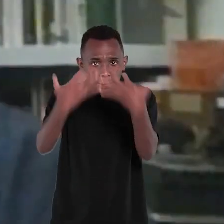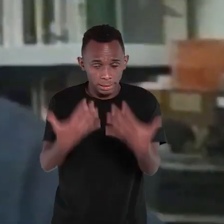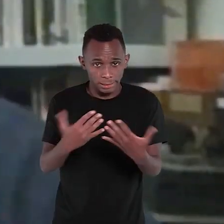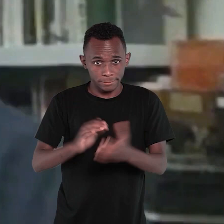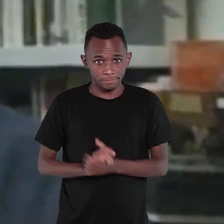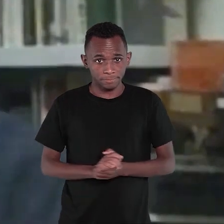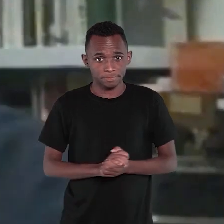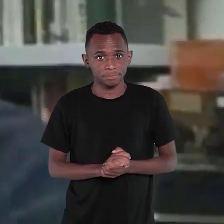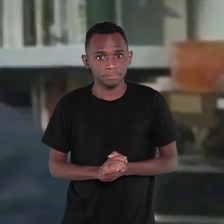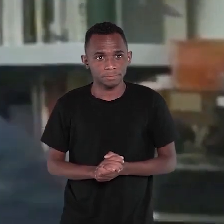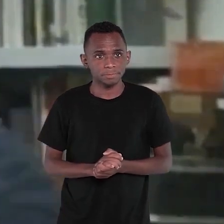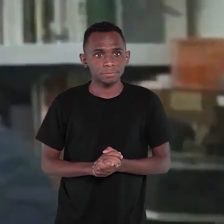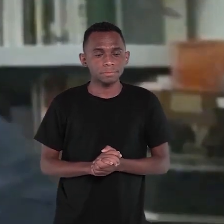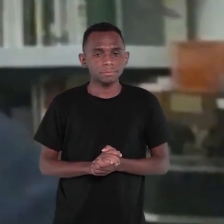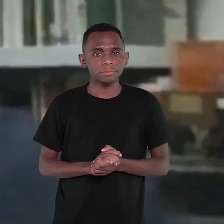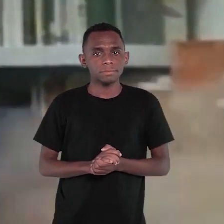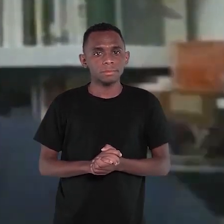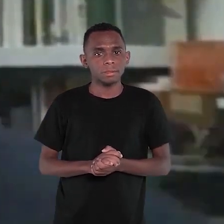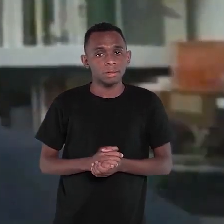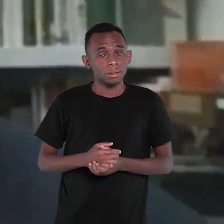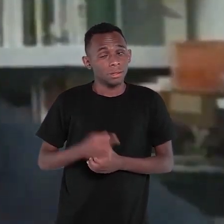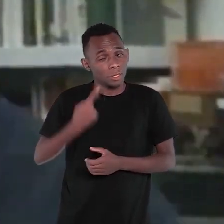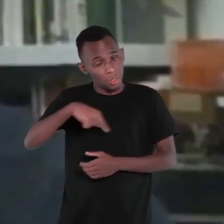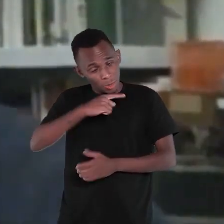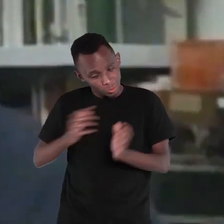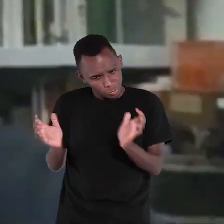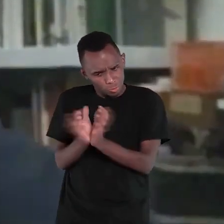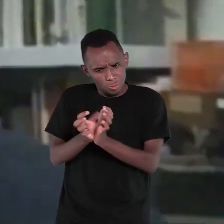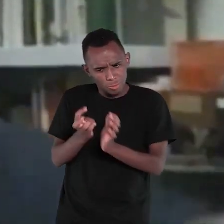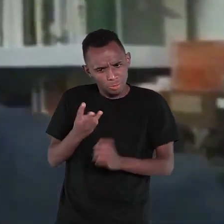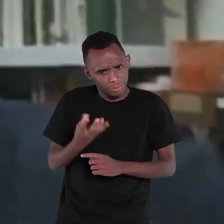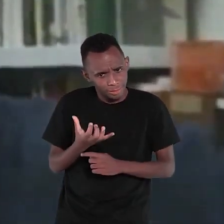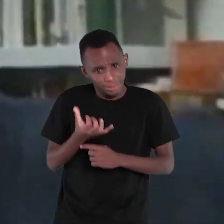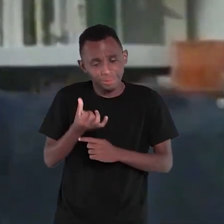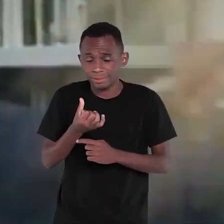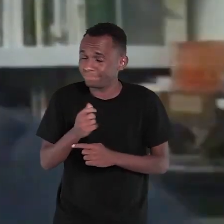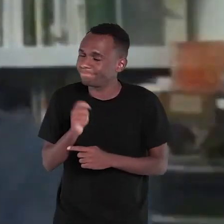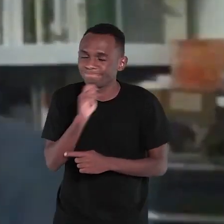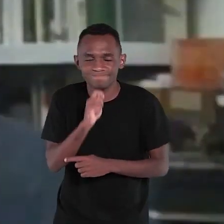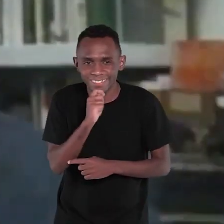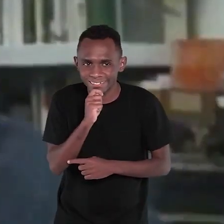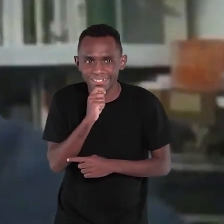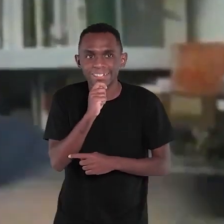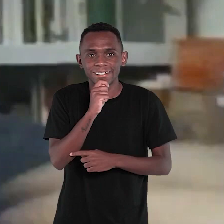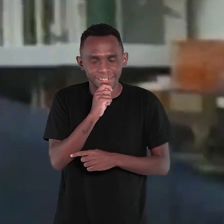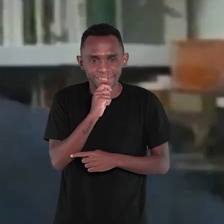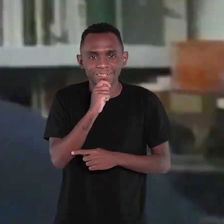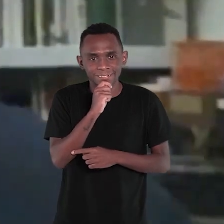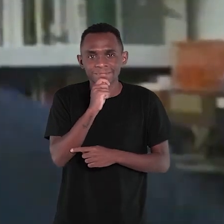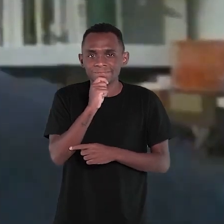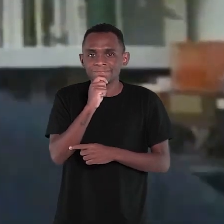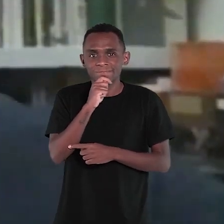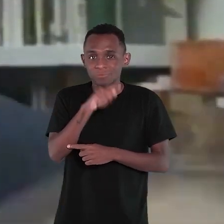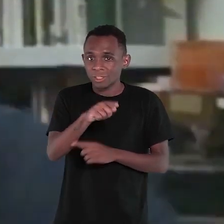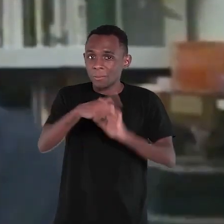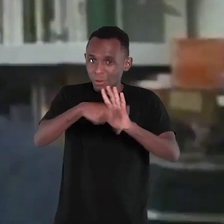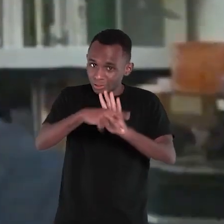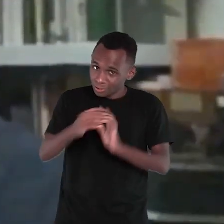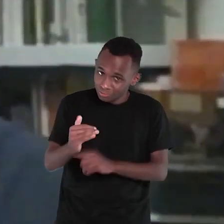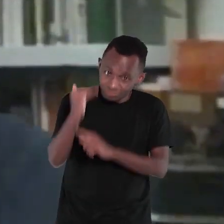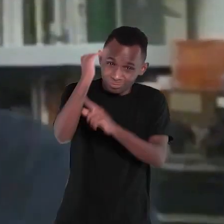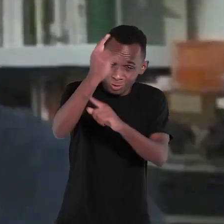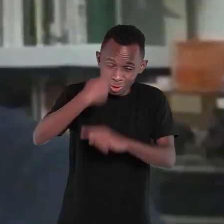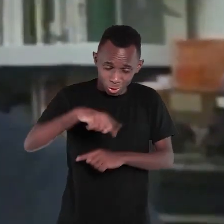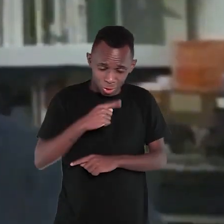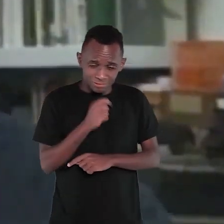Beleza. Bom, nós não temos 36 anos, né? Não somos adultos já, já maduros e tal,